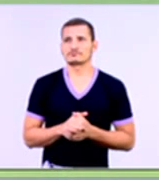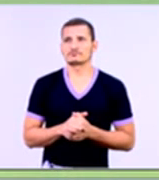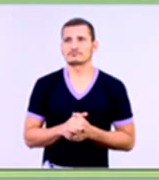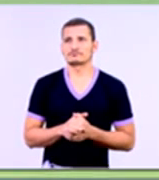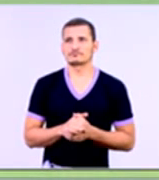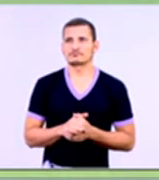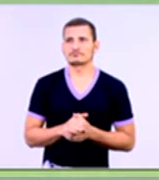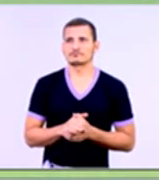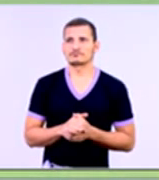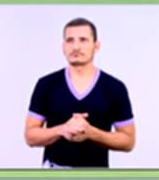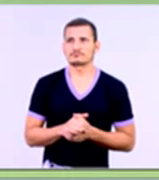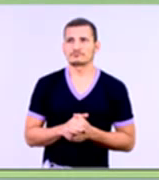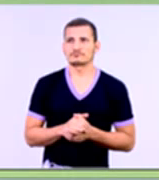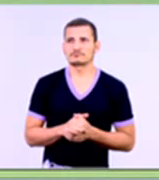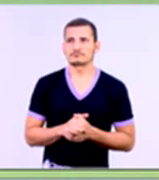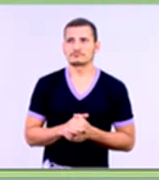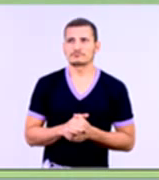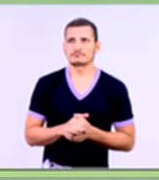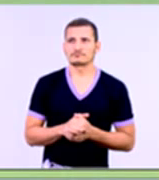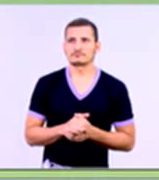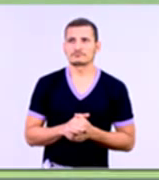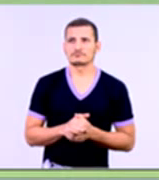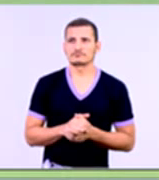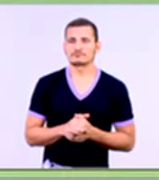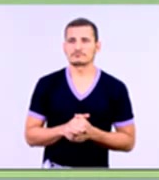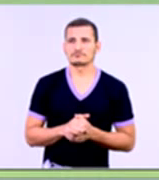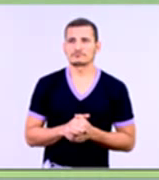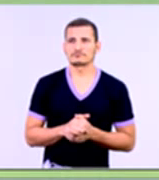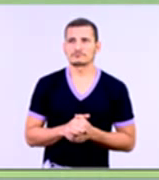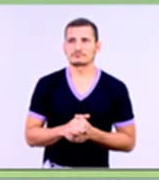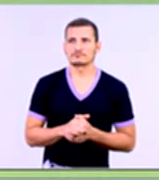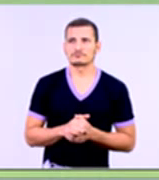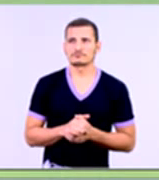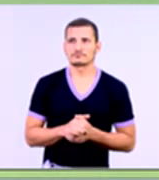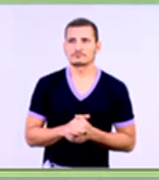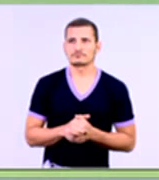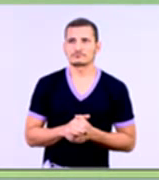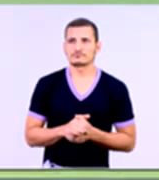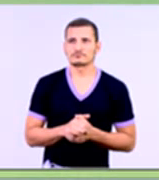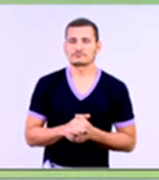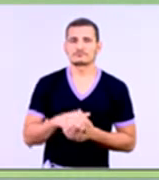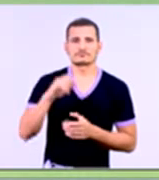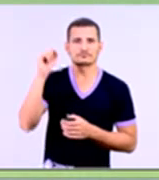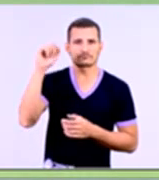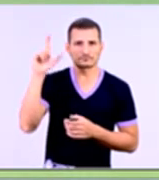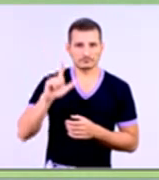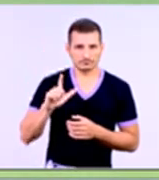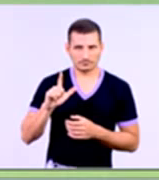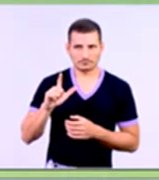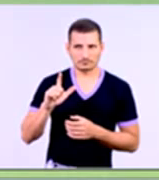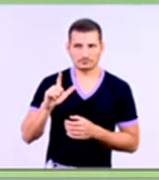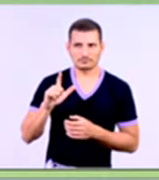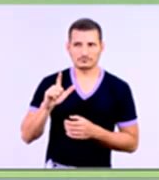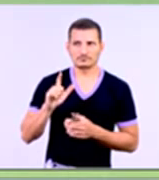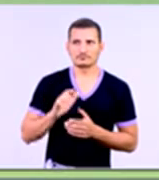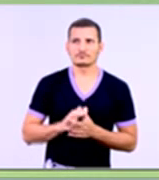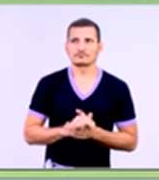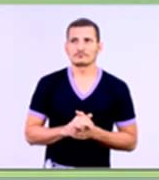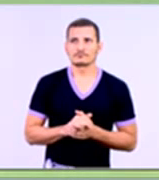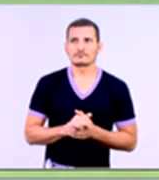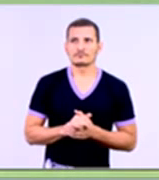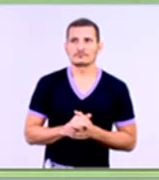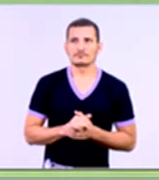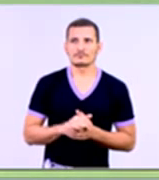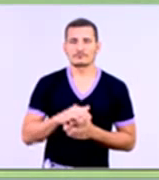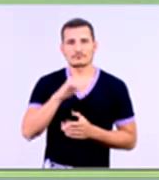tipo primary, ele vai me renderizar o botão azul. Se eu colocar warning, ele